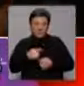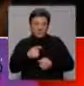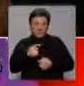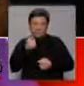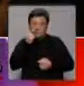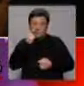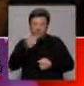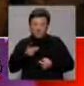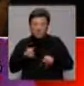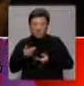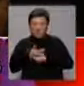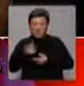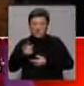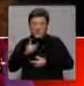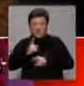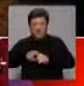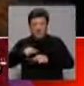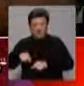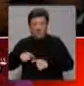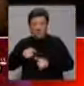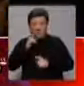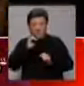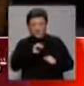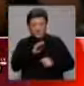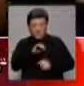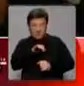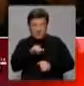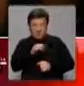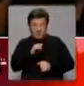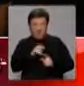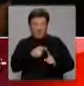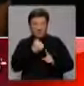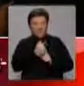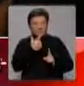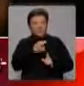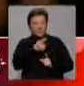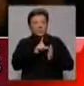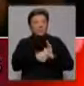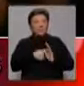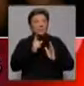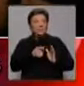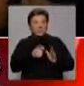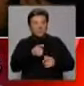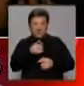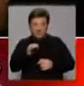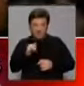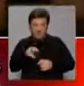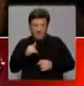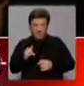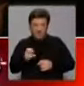economistas gregos e em particular do ciza a fazer-lhes a pergunta o o projeto é o